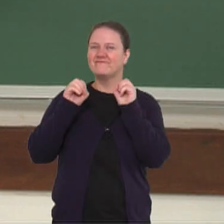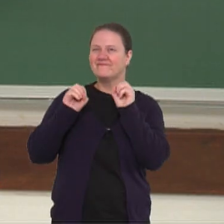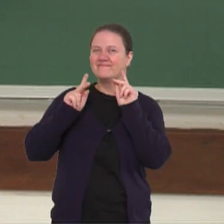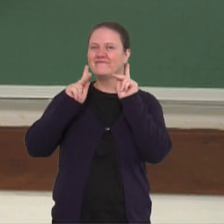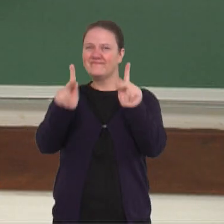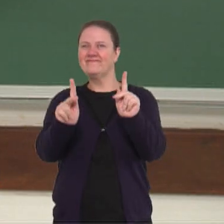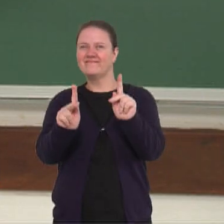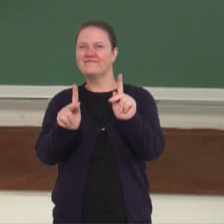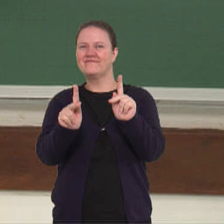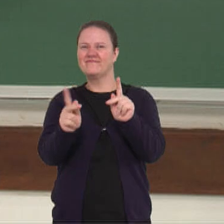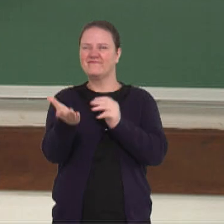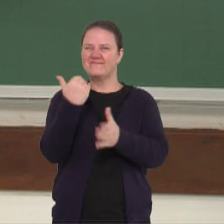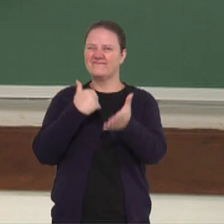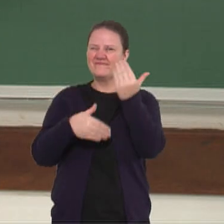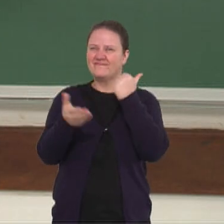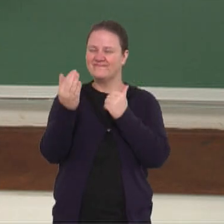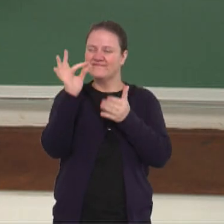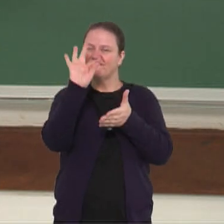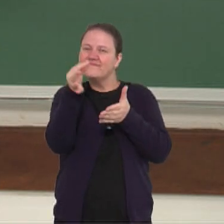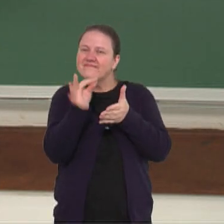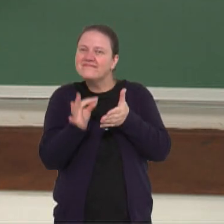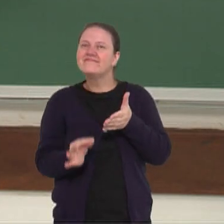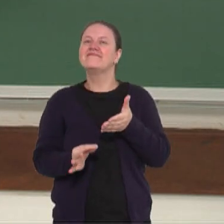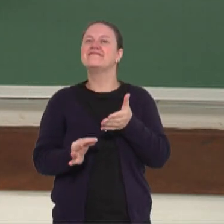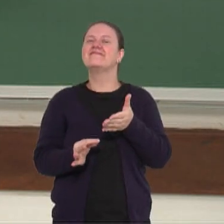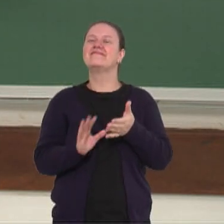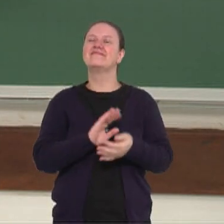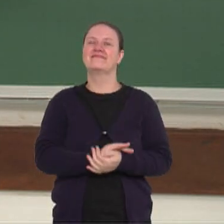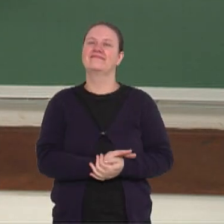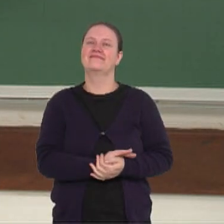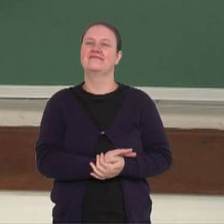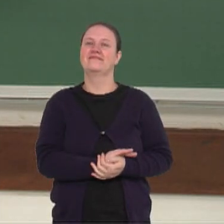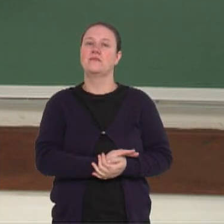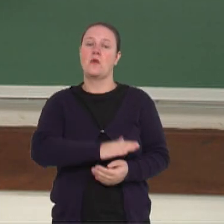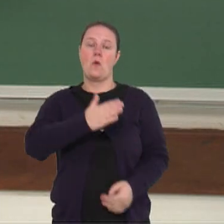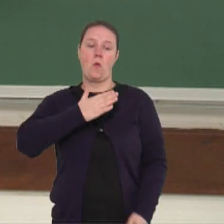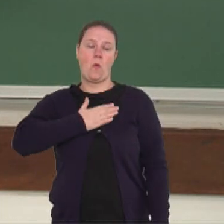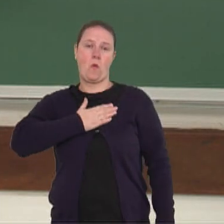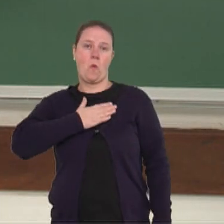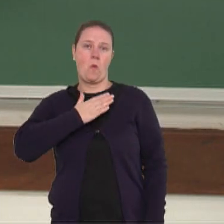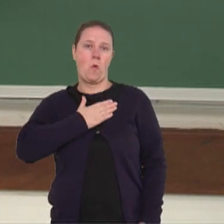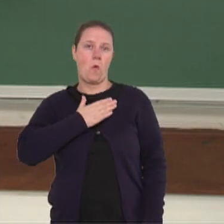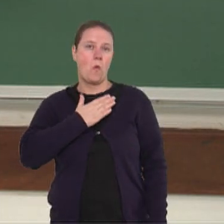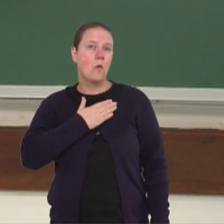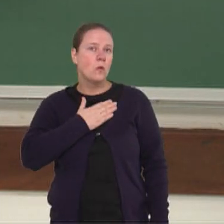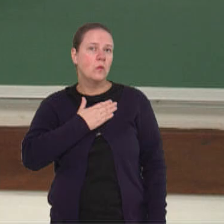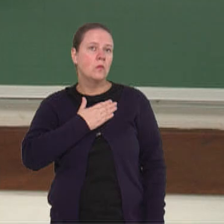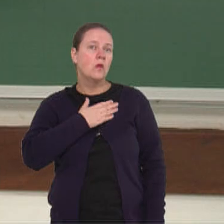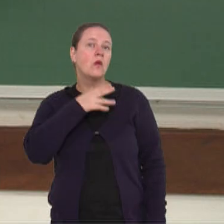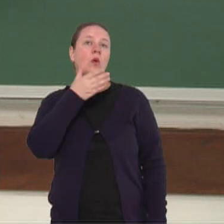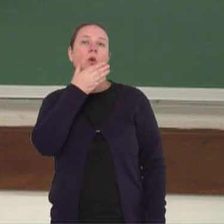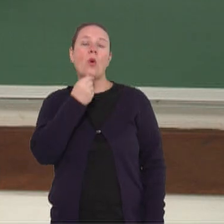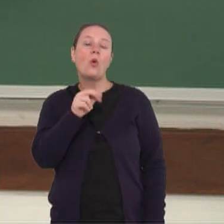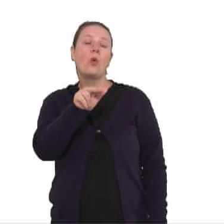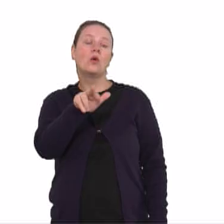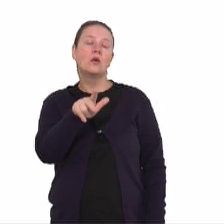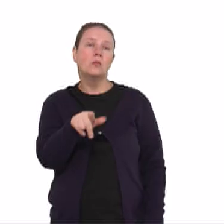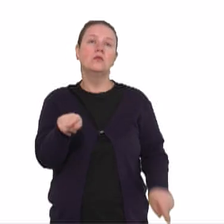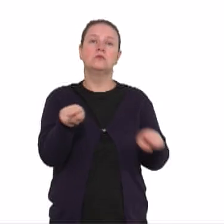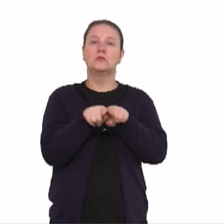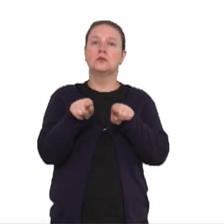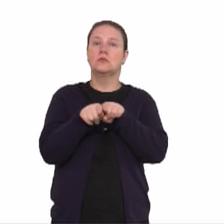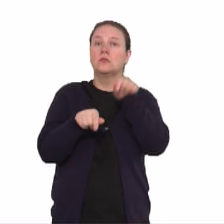Okay, let's correct. So, number 1, my brother and sister. Opa, meu irmão e irmã